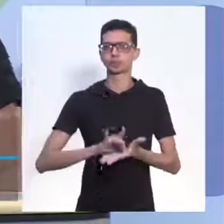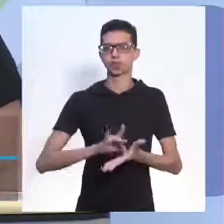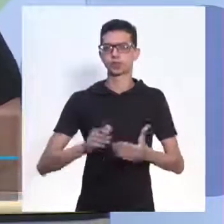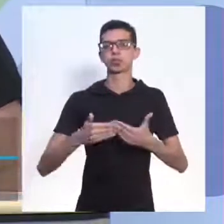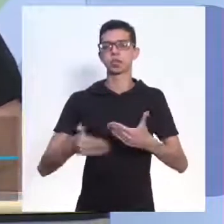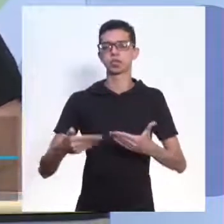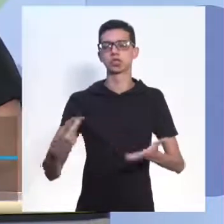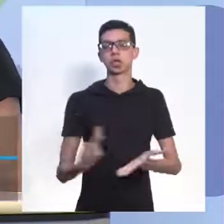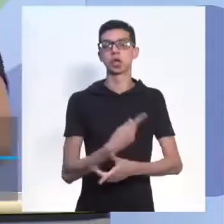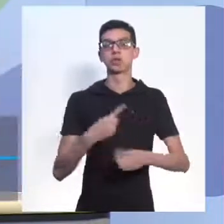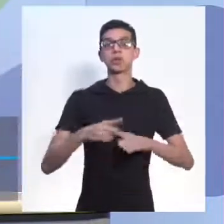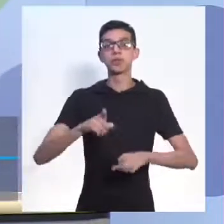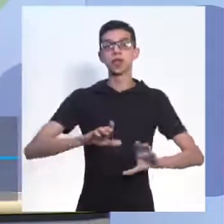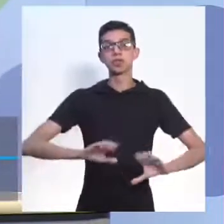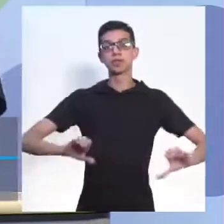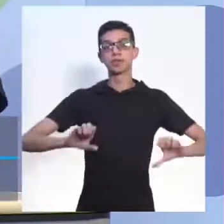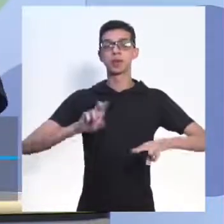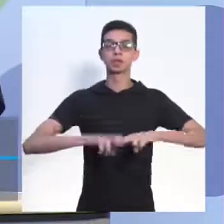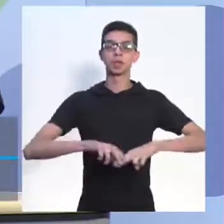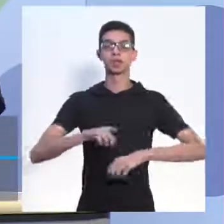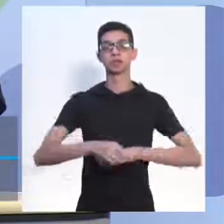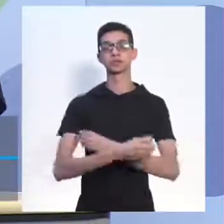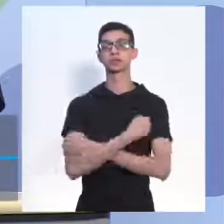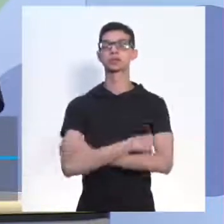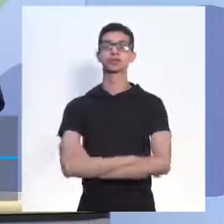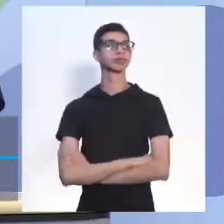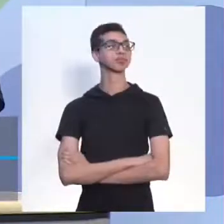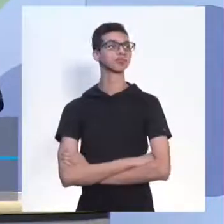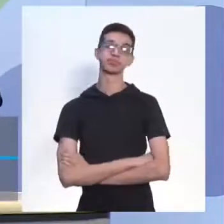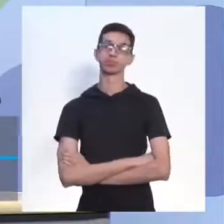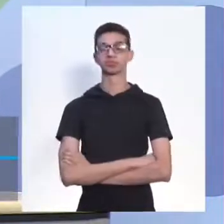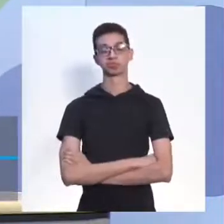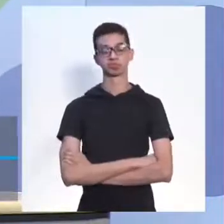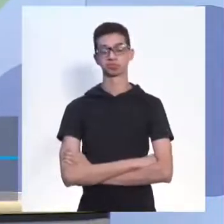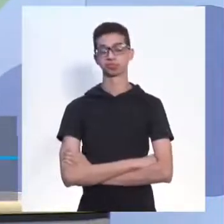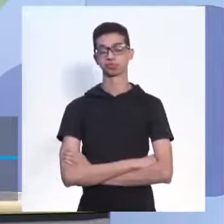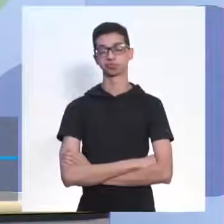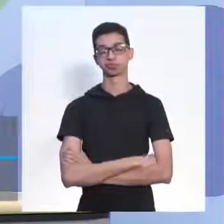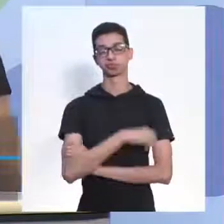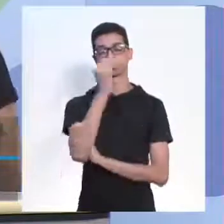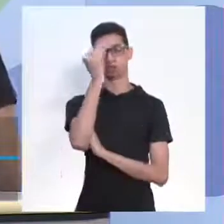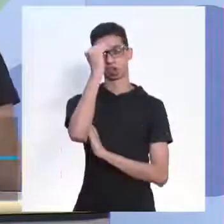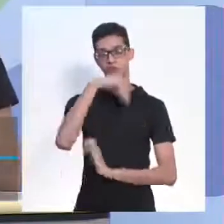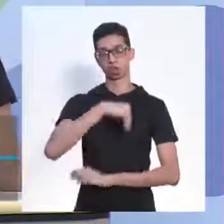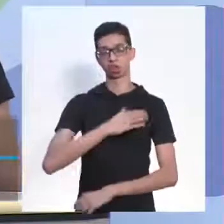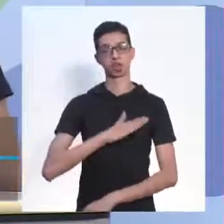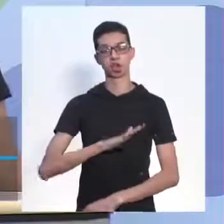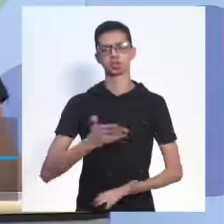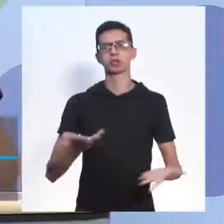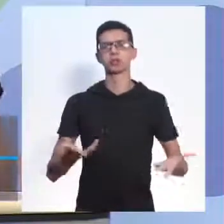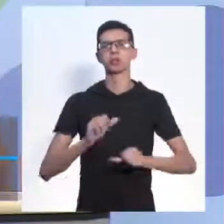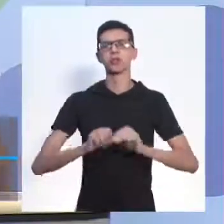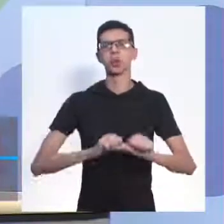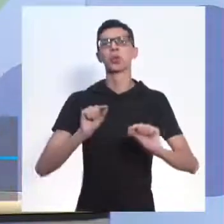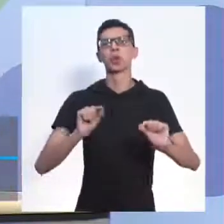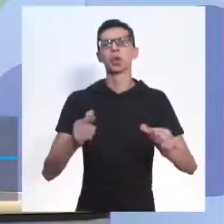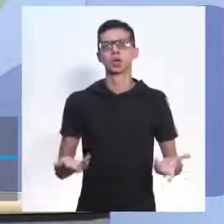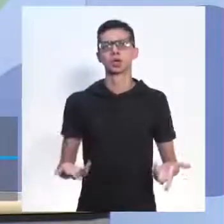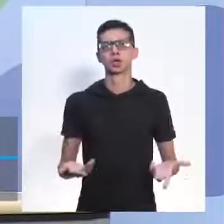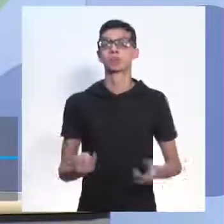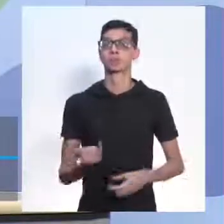se você ficar sentado no sofá de braços cruzados foi nada não tá bom não tô gostando o que que vai mudar né